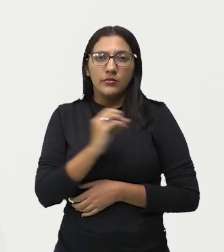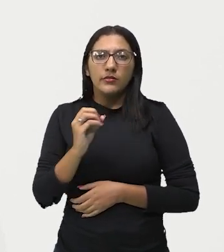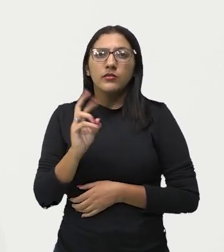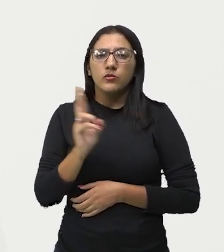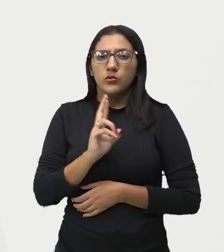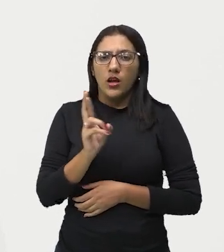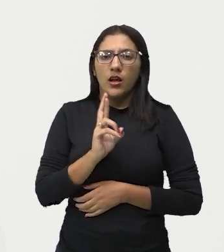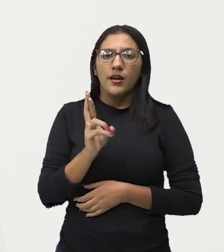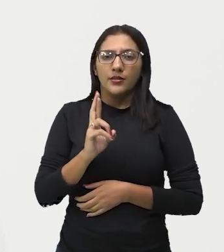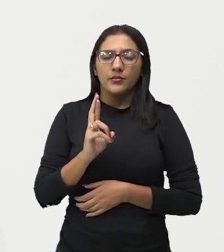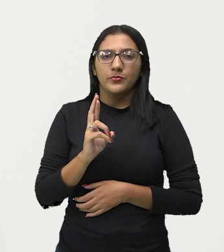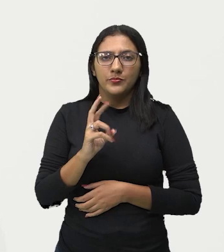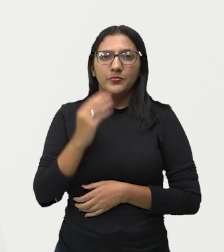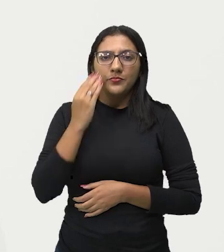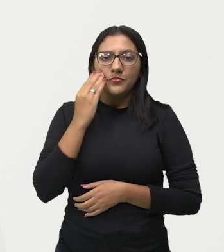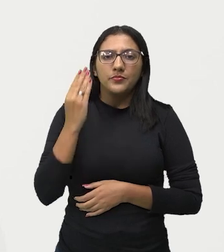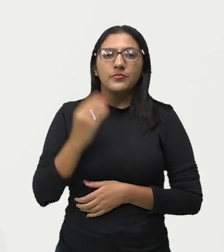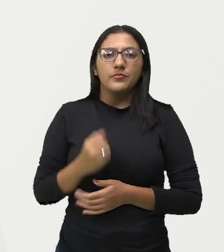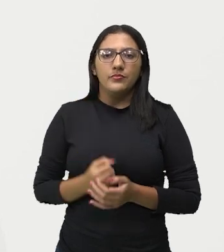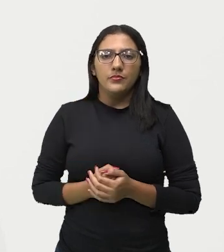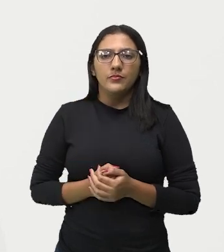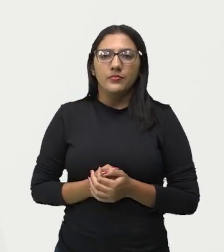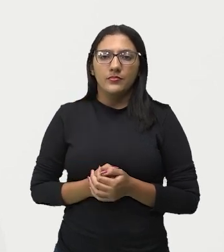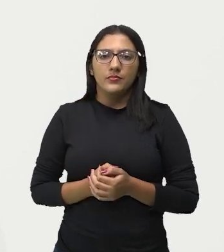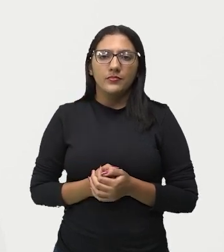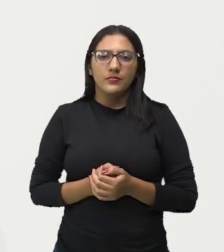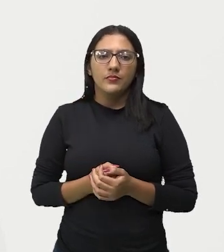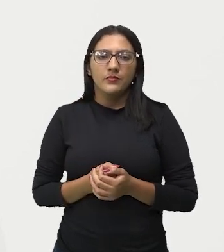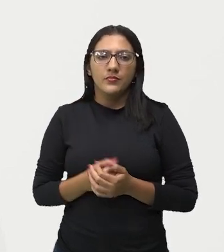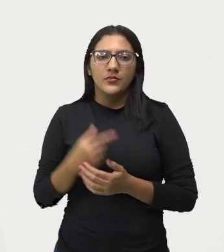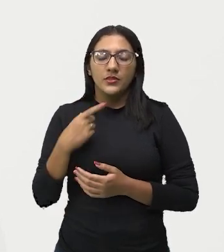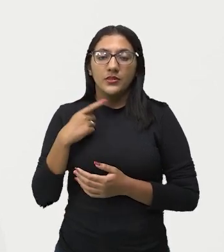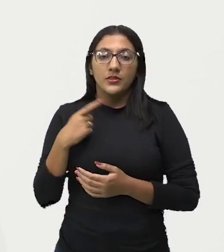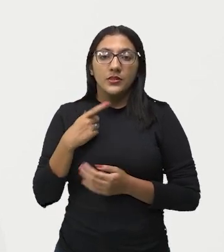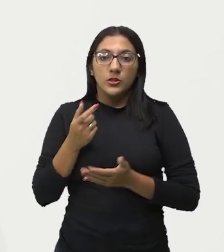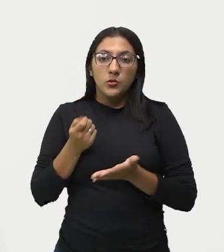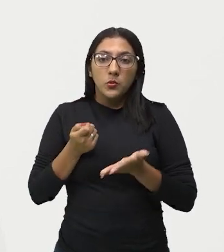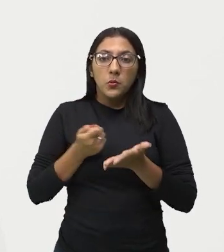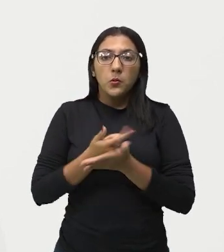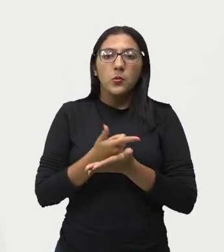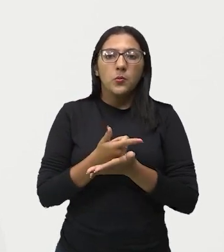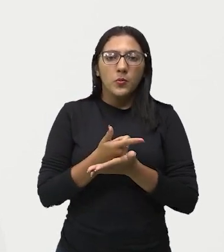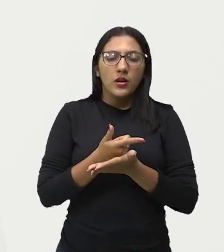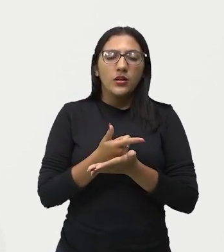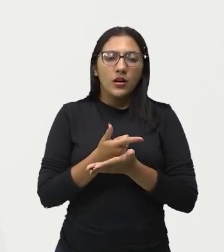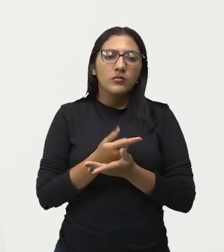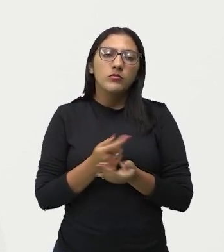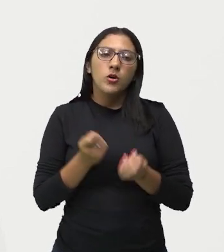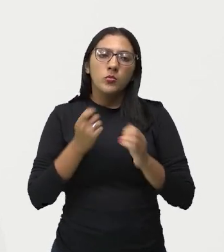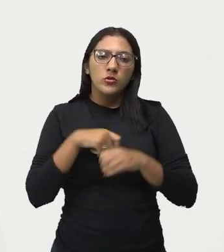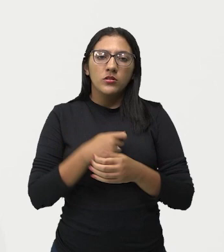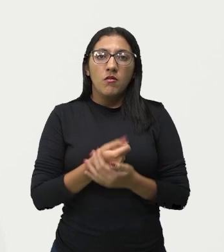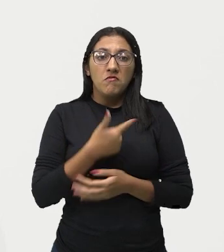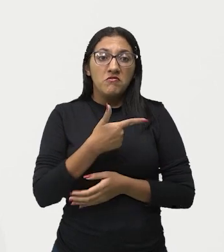só. E será cobrada, comprada, com um desconto de